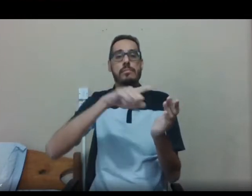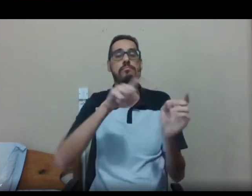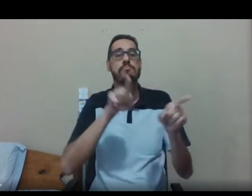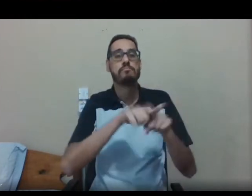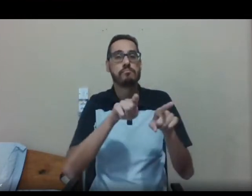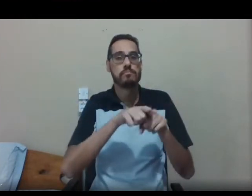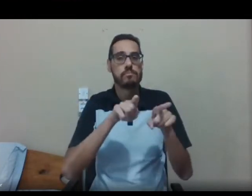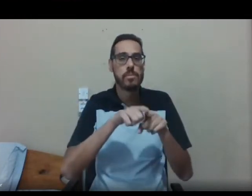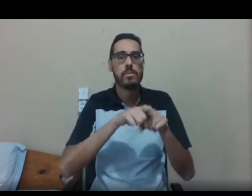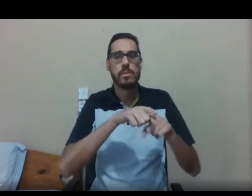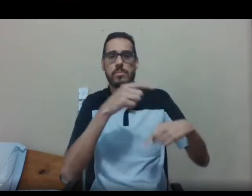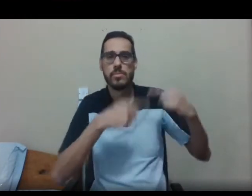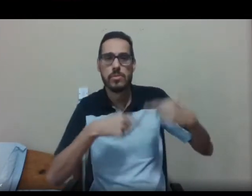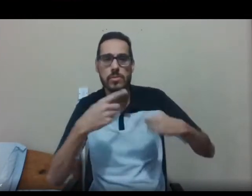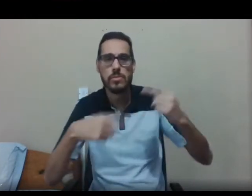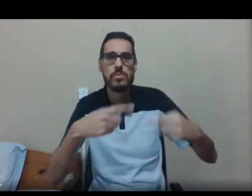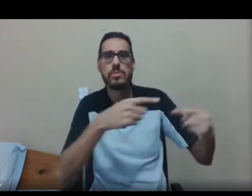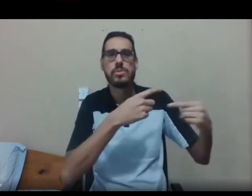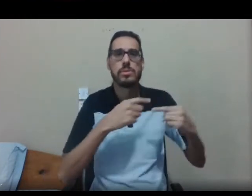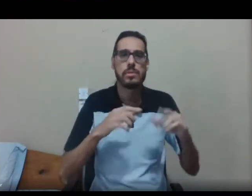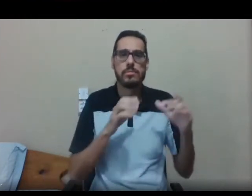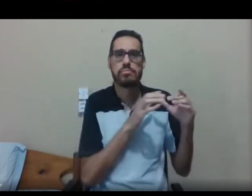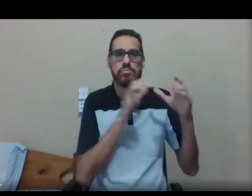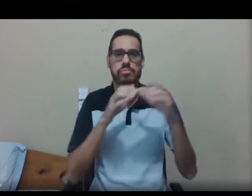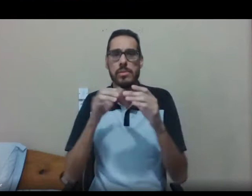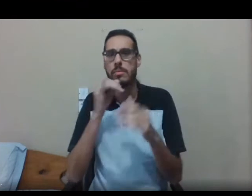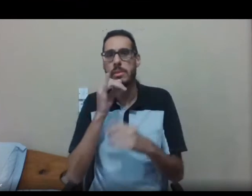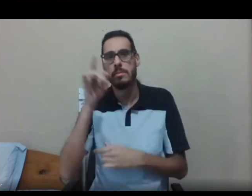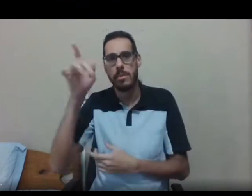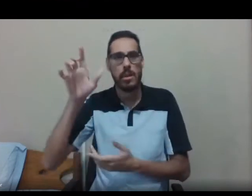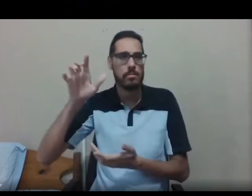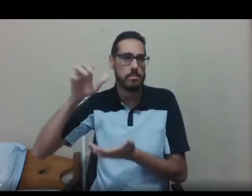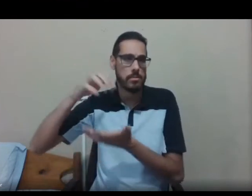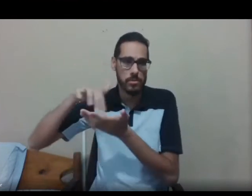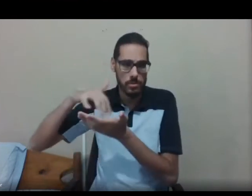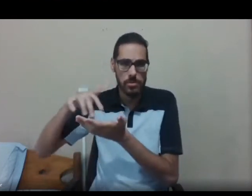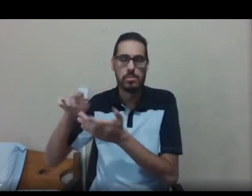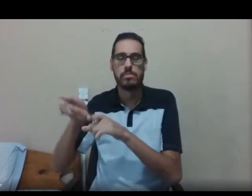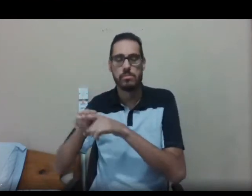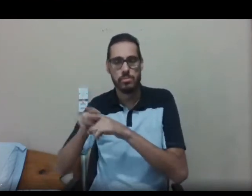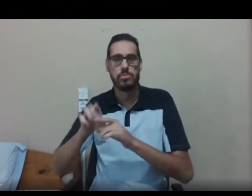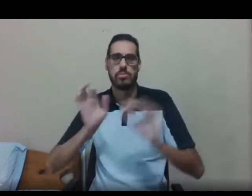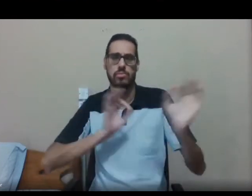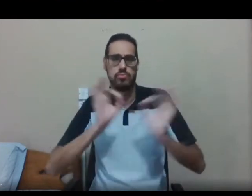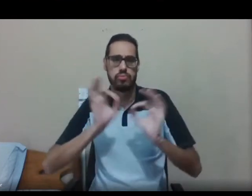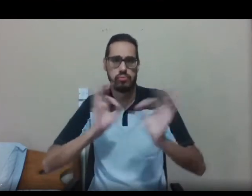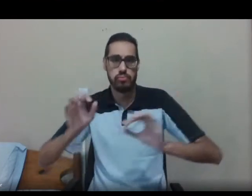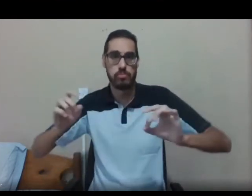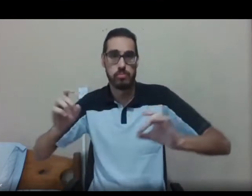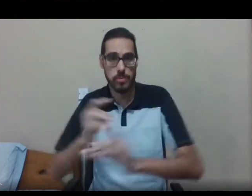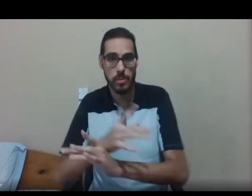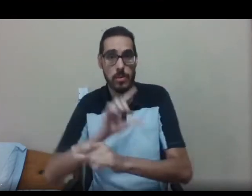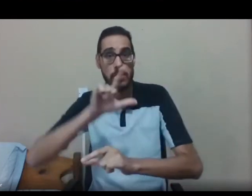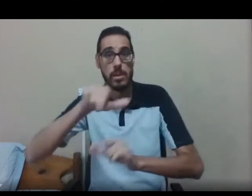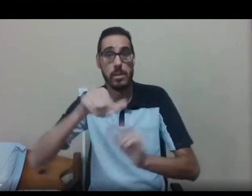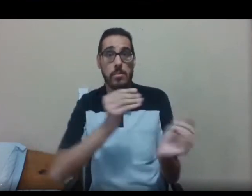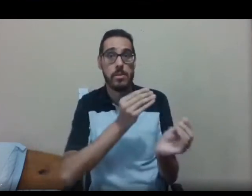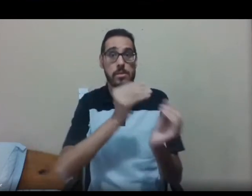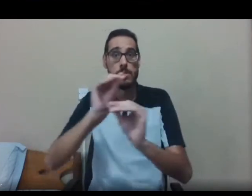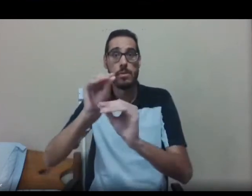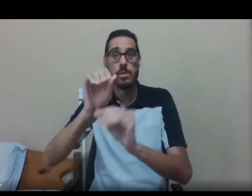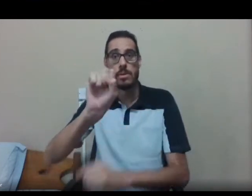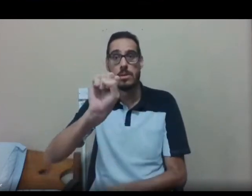As atividades curriculares, né, inseridas no SIGA, tem aí um prazo que o Augusto já trabalhou, tem os coordenadores que estão cientes, chefe